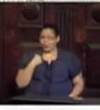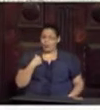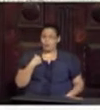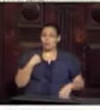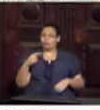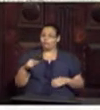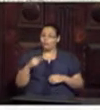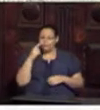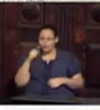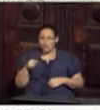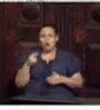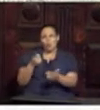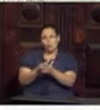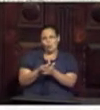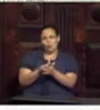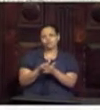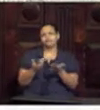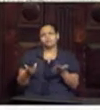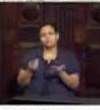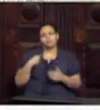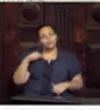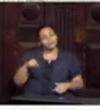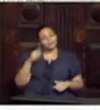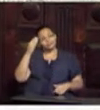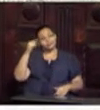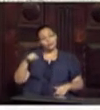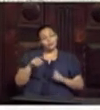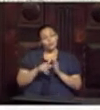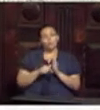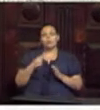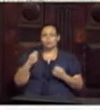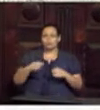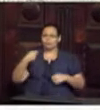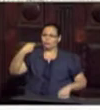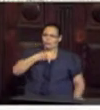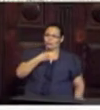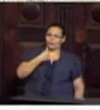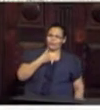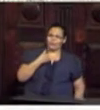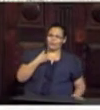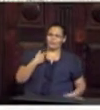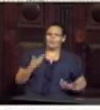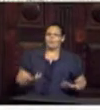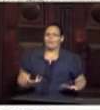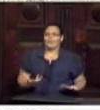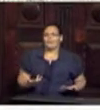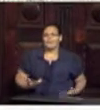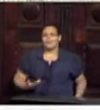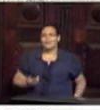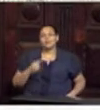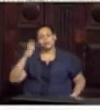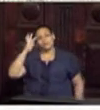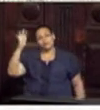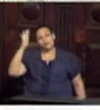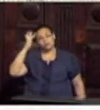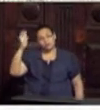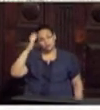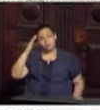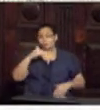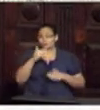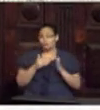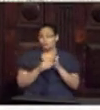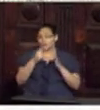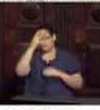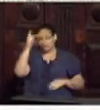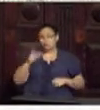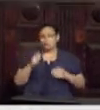um crime que tem que ser realmente punido com muito mais rigor. Essa é uma reflexão que eu faço para todas as